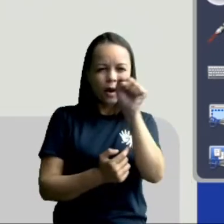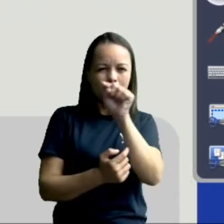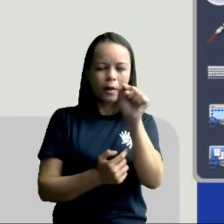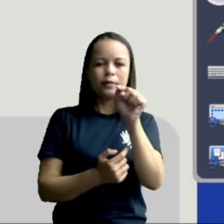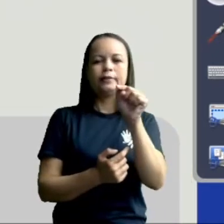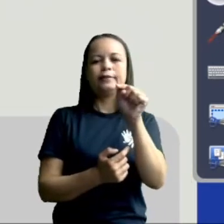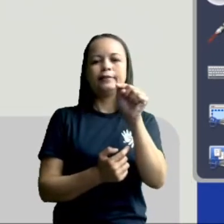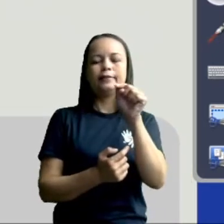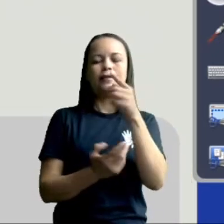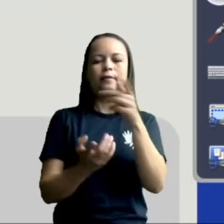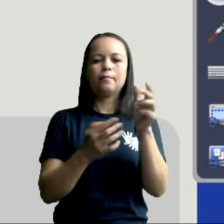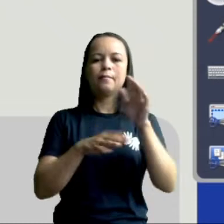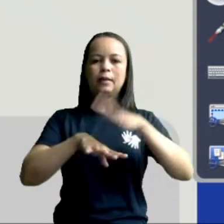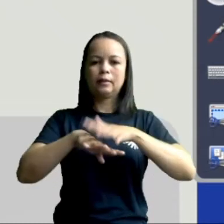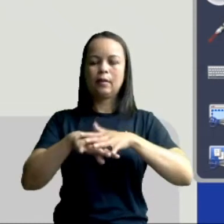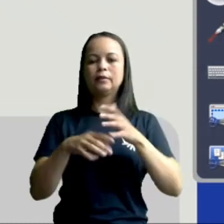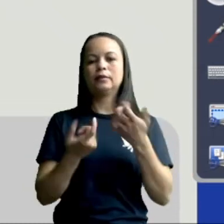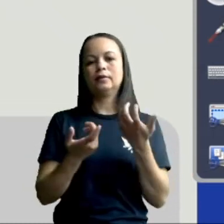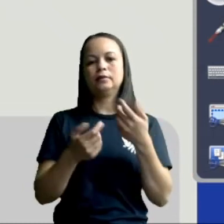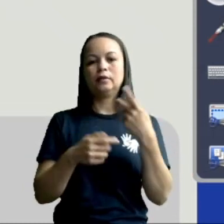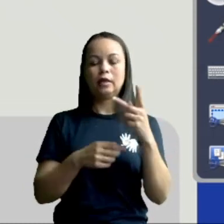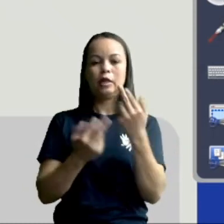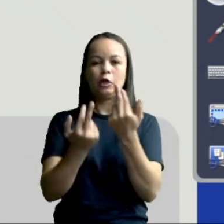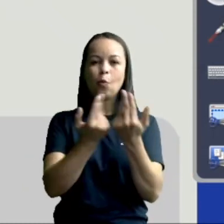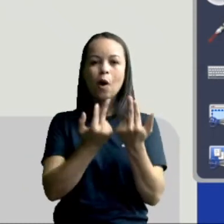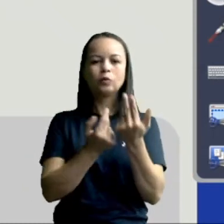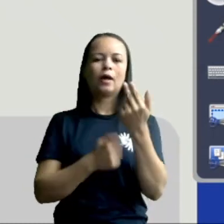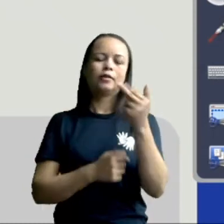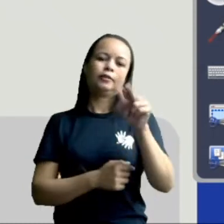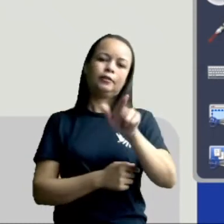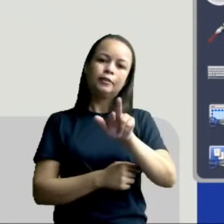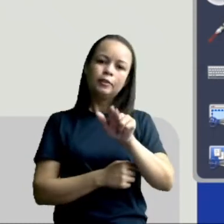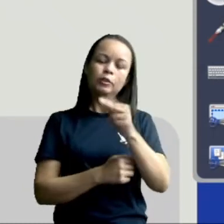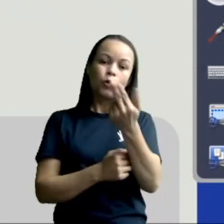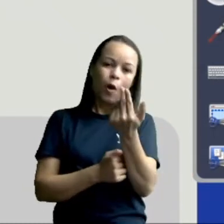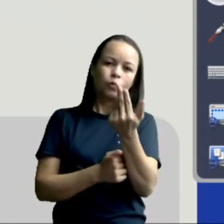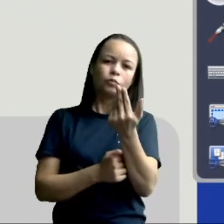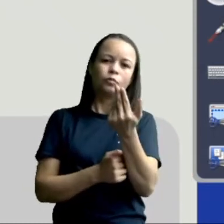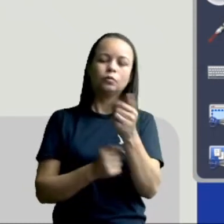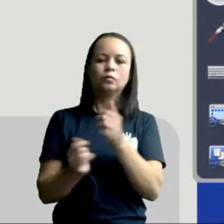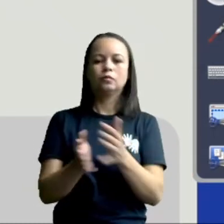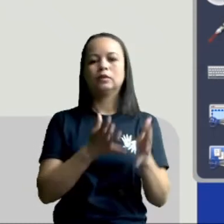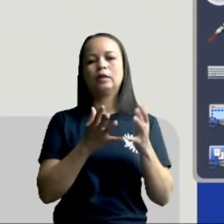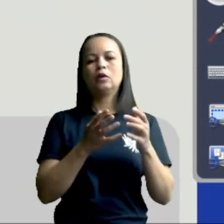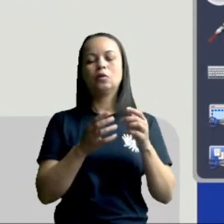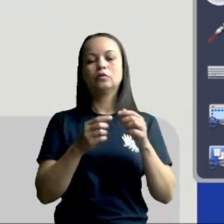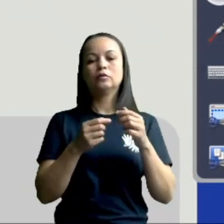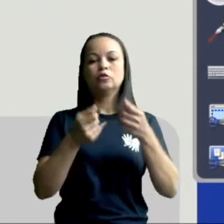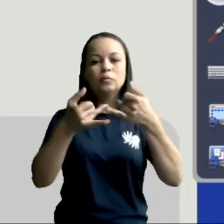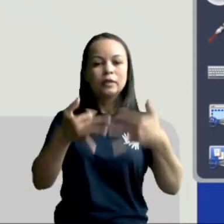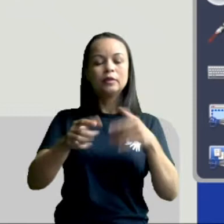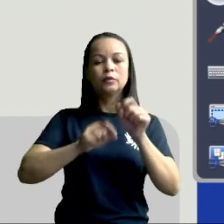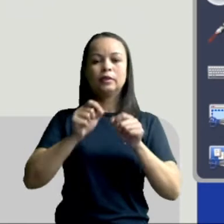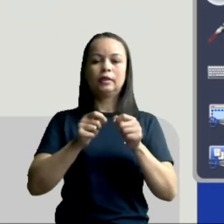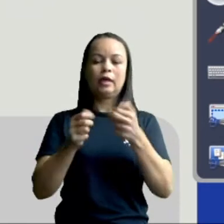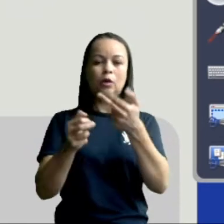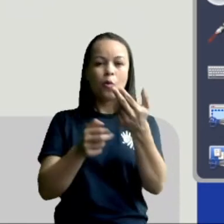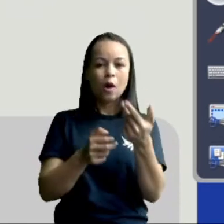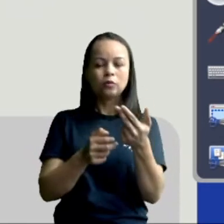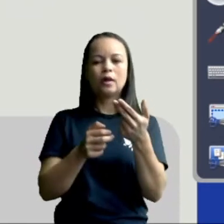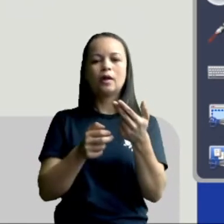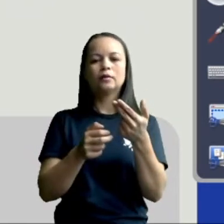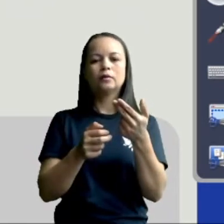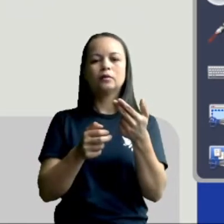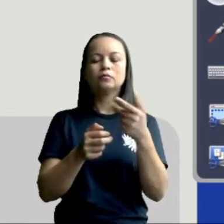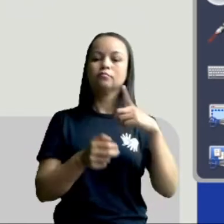a sentença, então, é chamada de igualdade. Isso que é a igualdade. Nós dizemos que a gente tem uma igualdade quando a gente tem uma